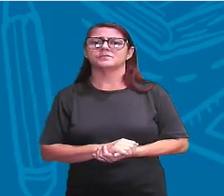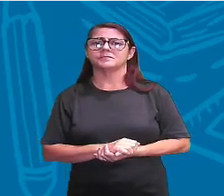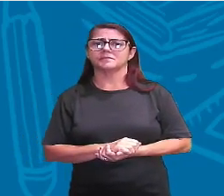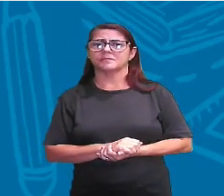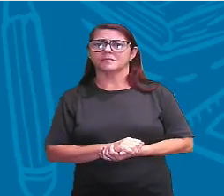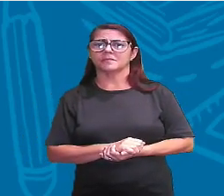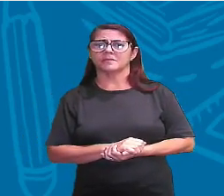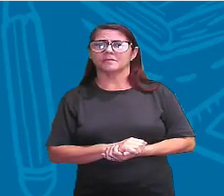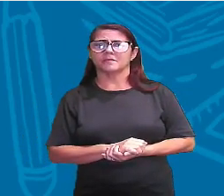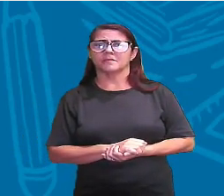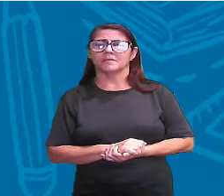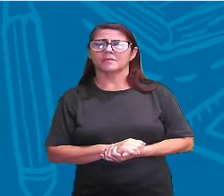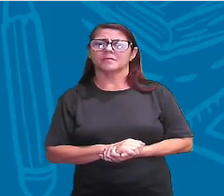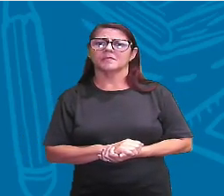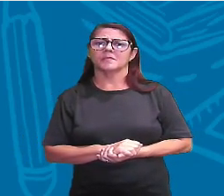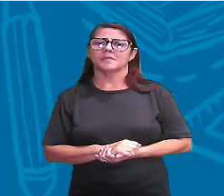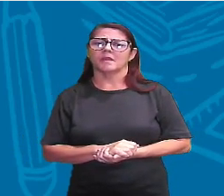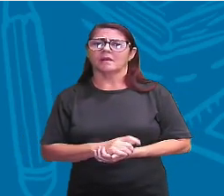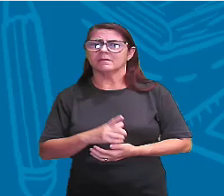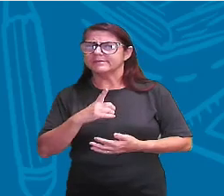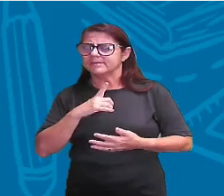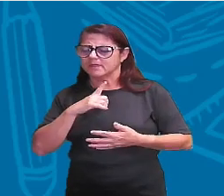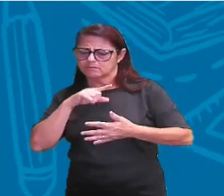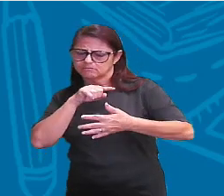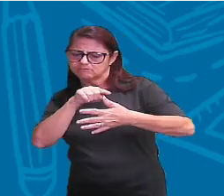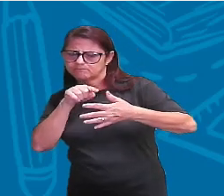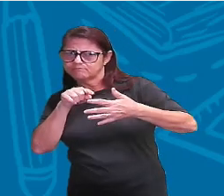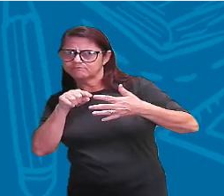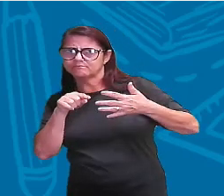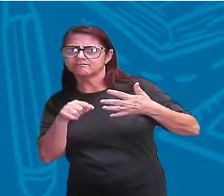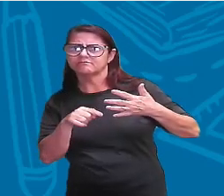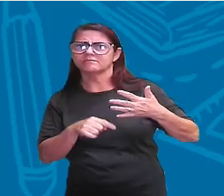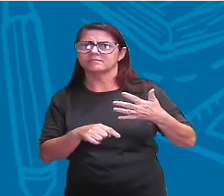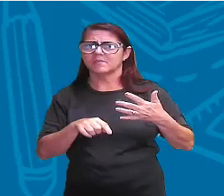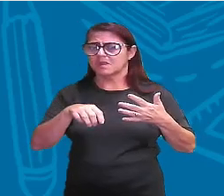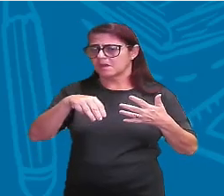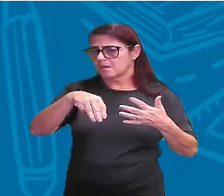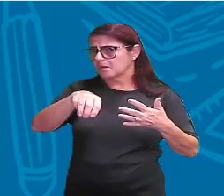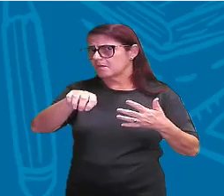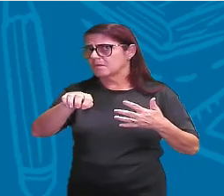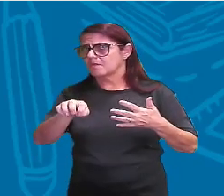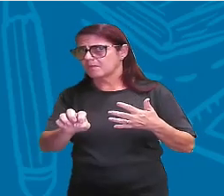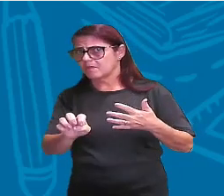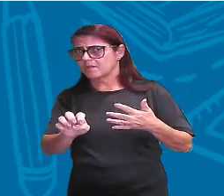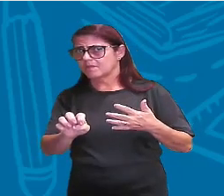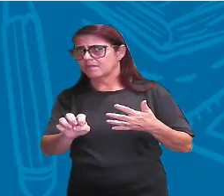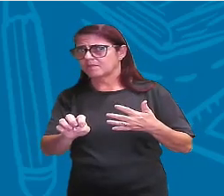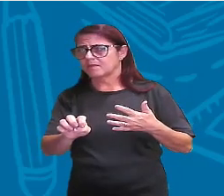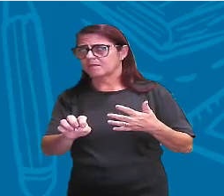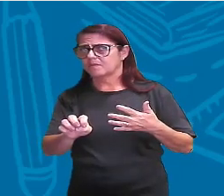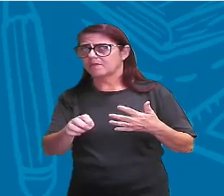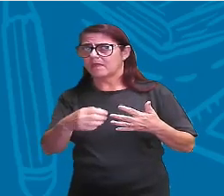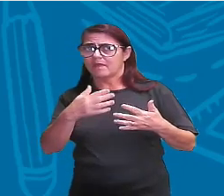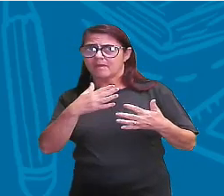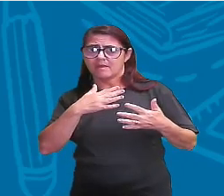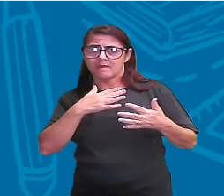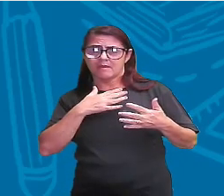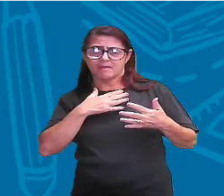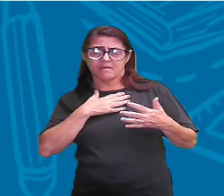us, you e them. Então, preste bem atenção que o me é com relação a